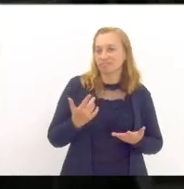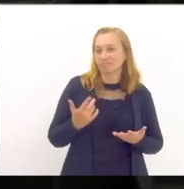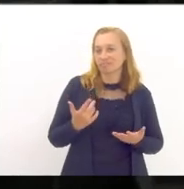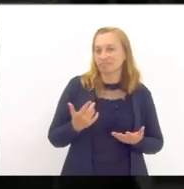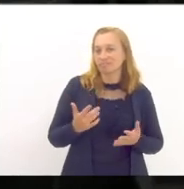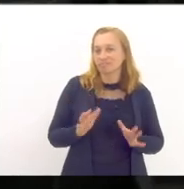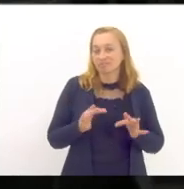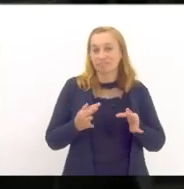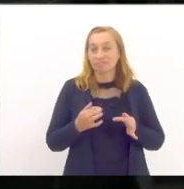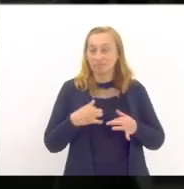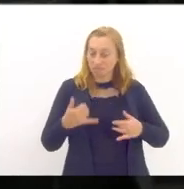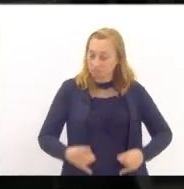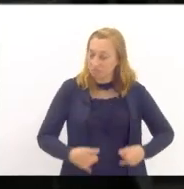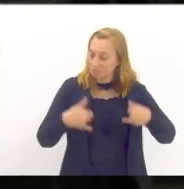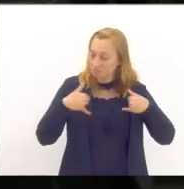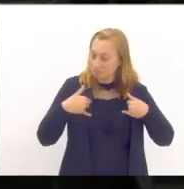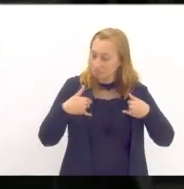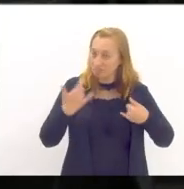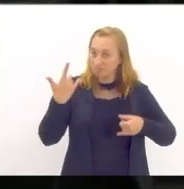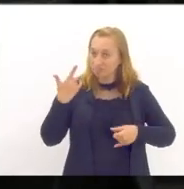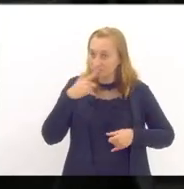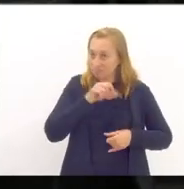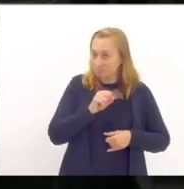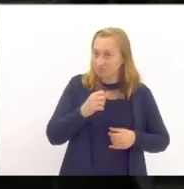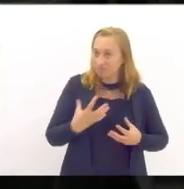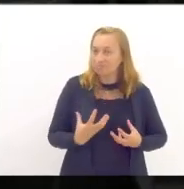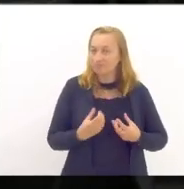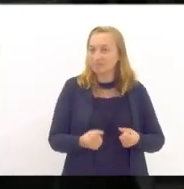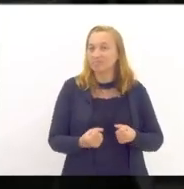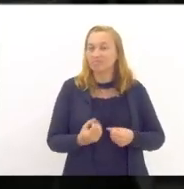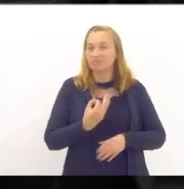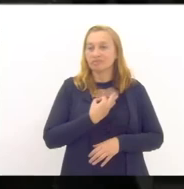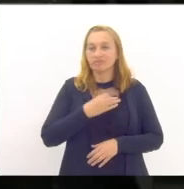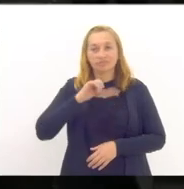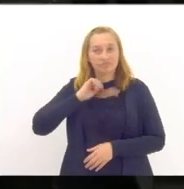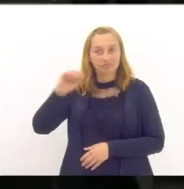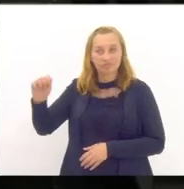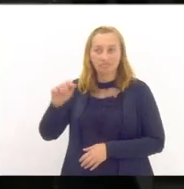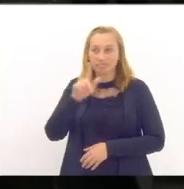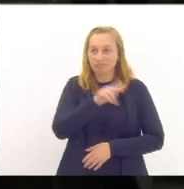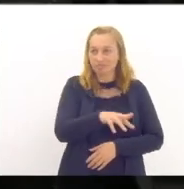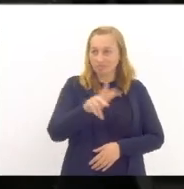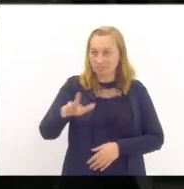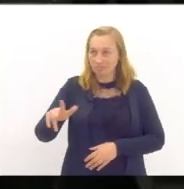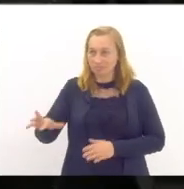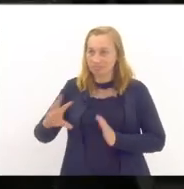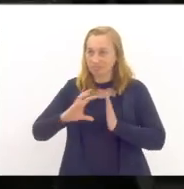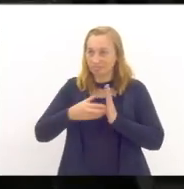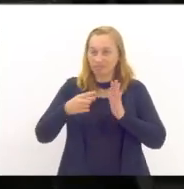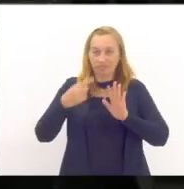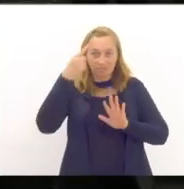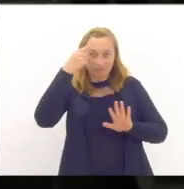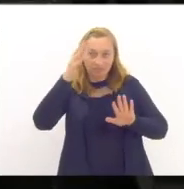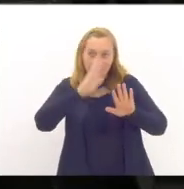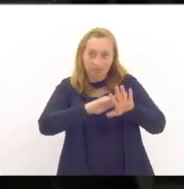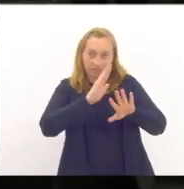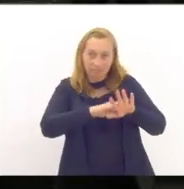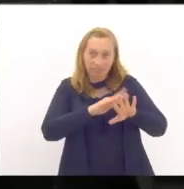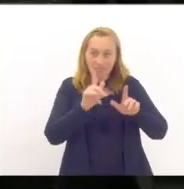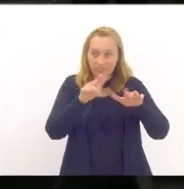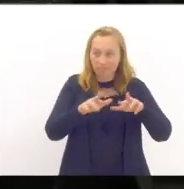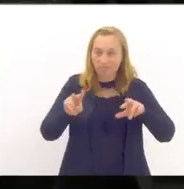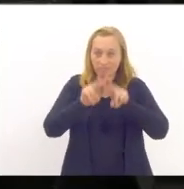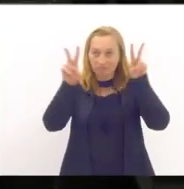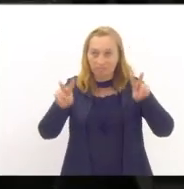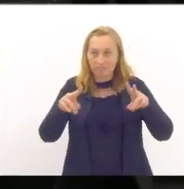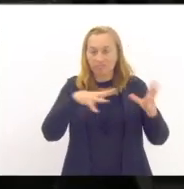muito honrado de ter conseguido receber essa medalha de partidos de diferentes ideologias, com diferentes visões de